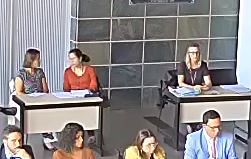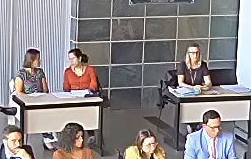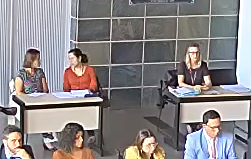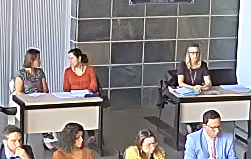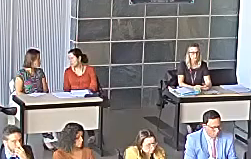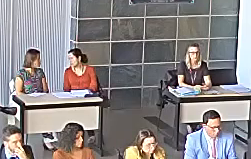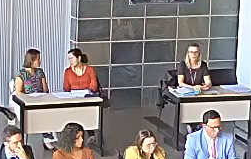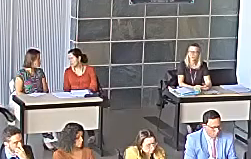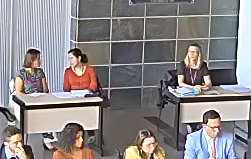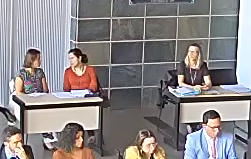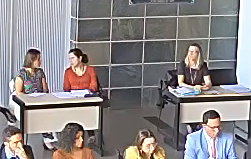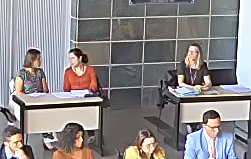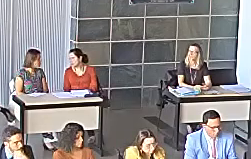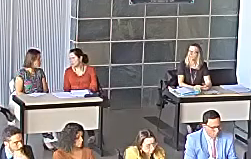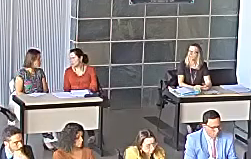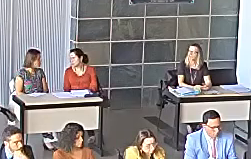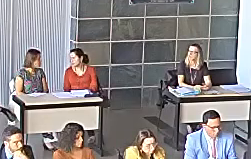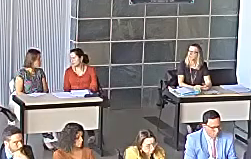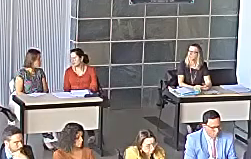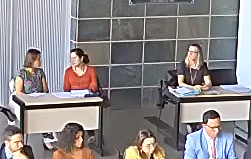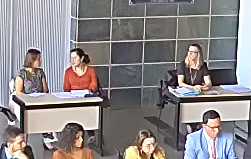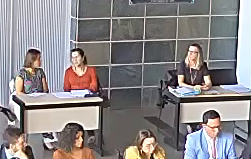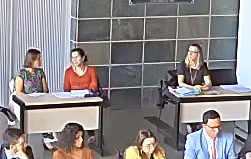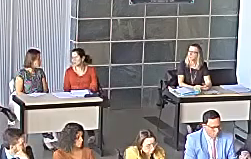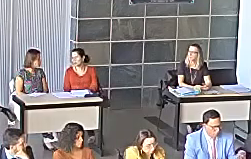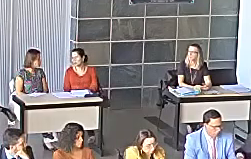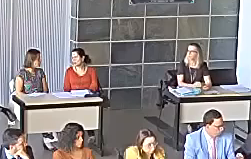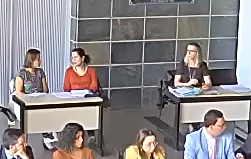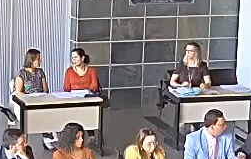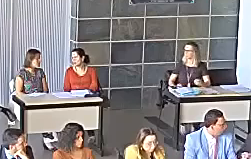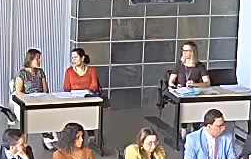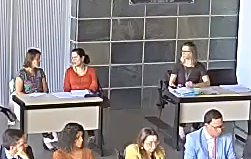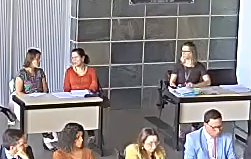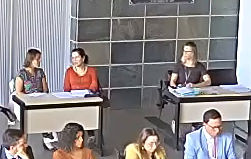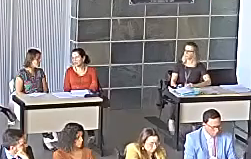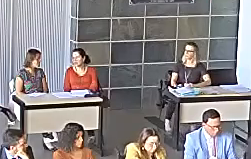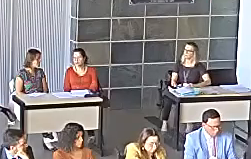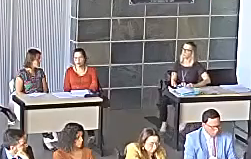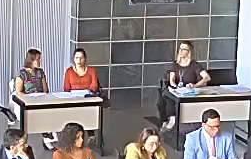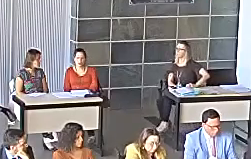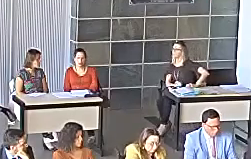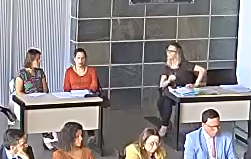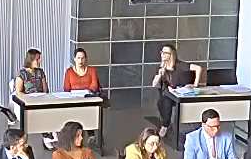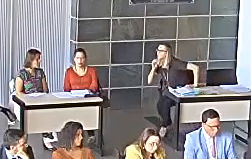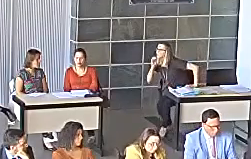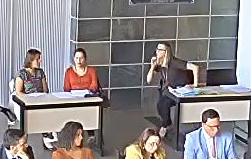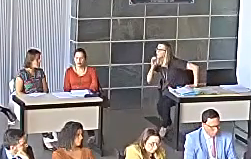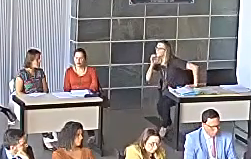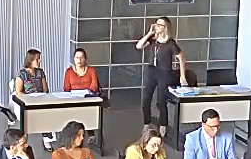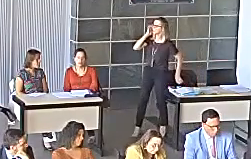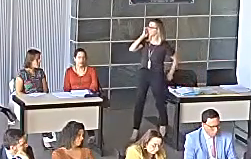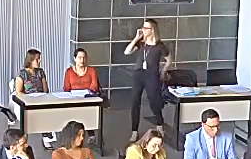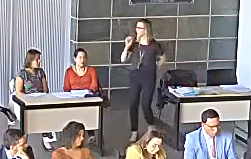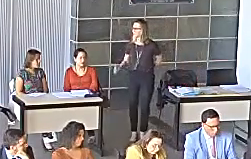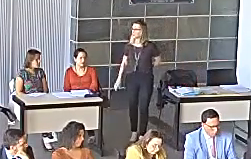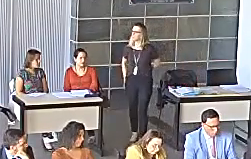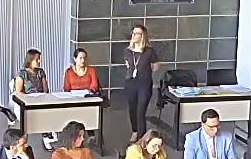transporte coletivo. Então, eu achei muito pertinente, quero dar os parabéns ao professor Wendel, de